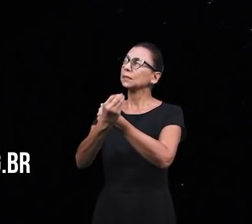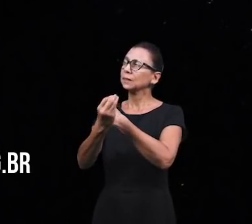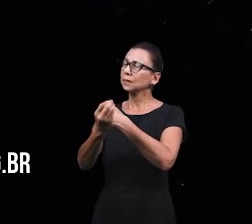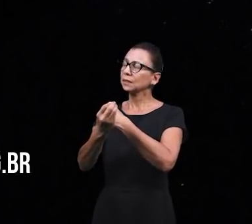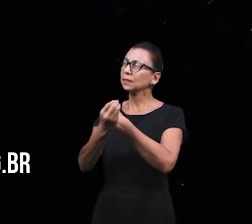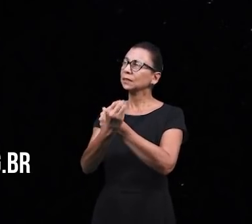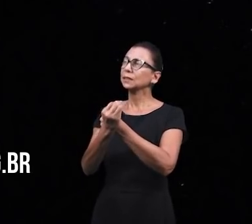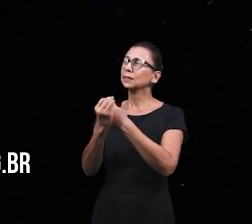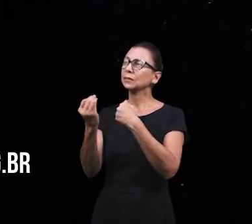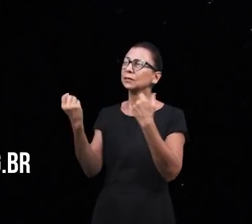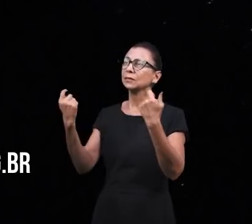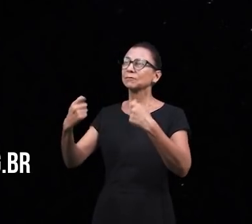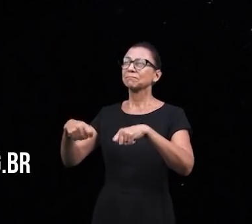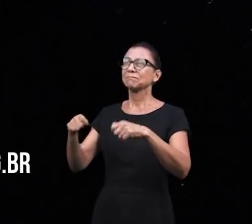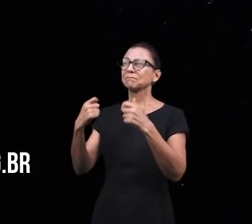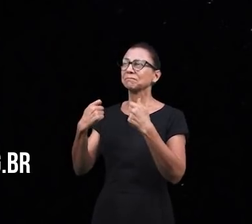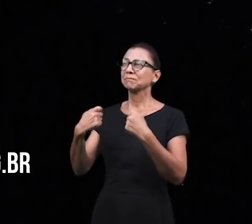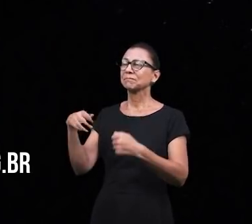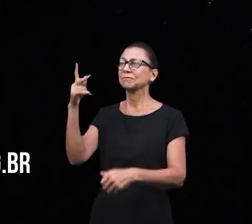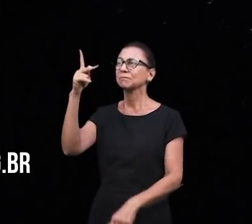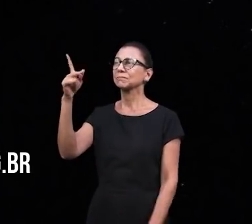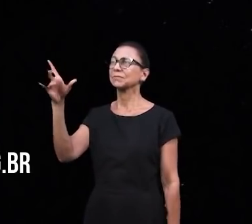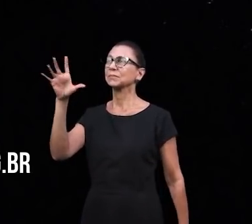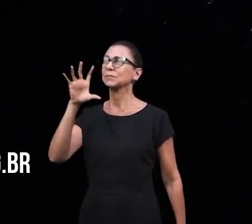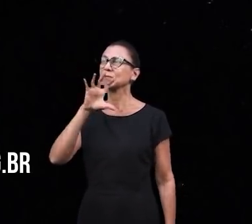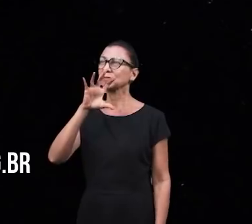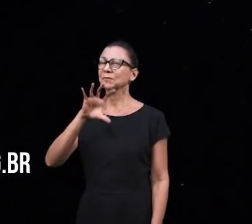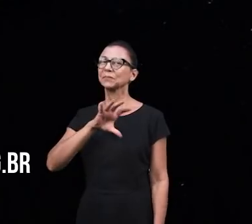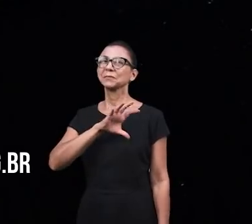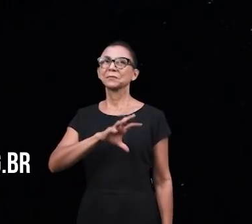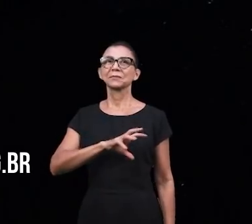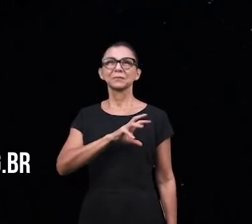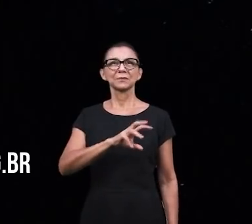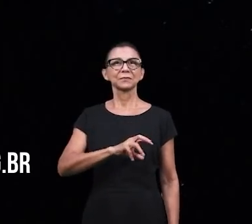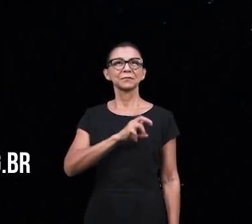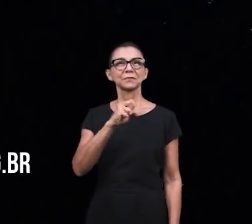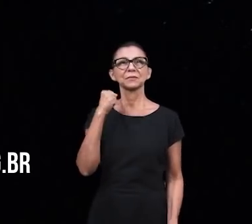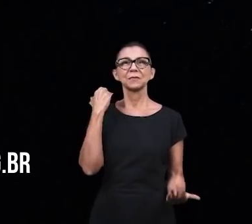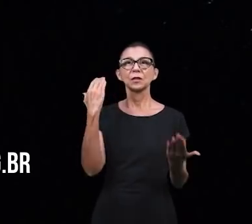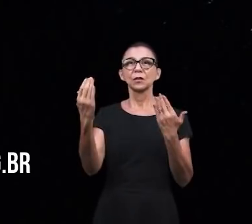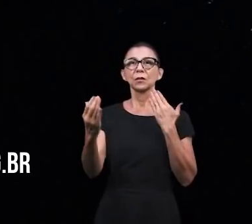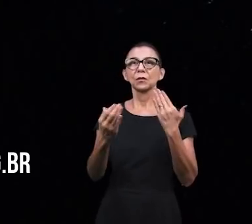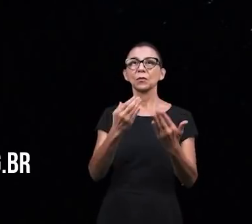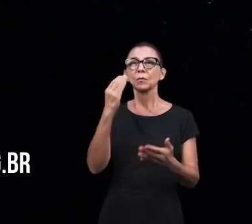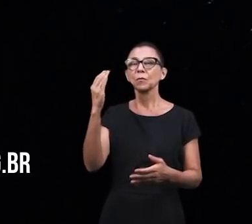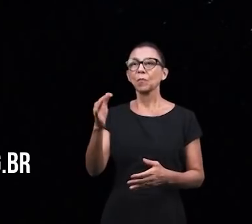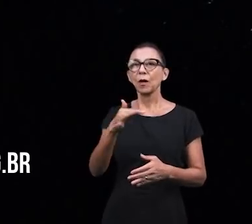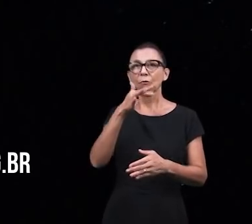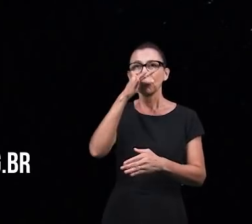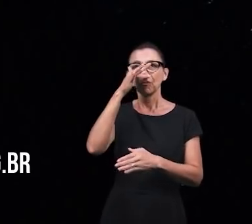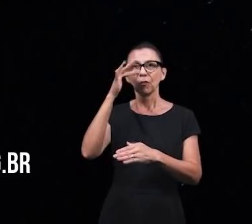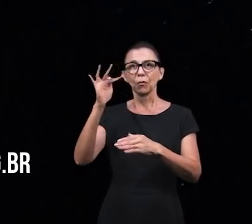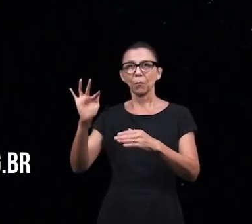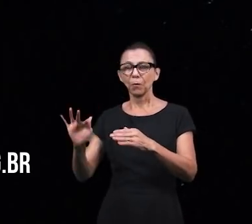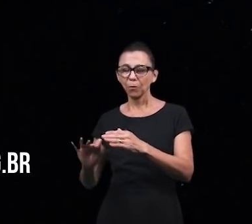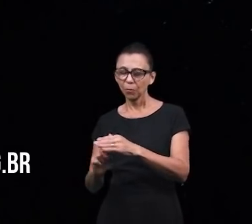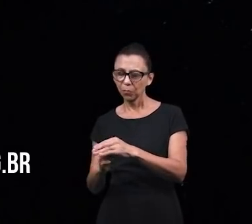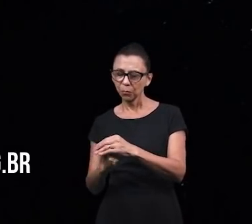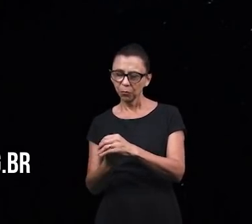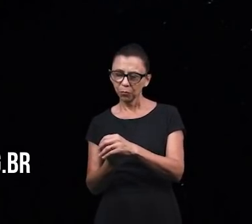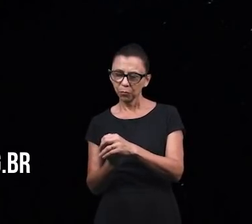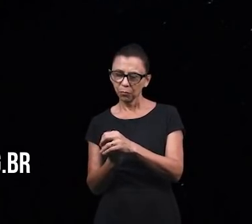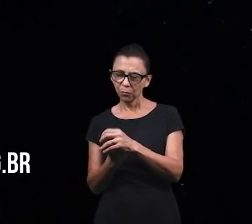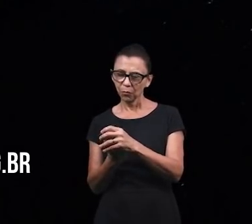de mim com teu amor, como uma flor pequena